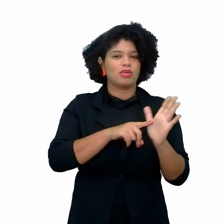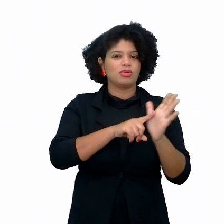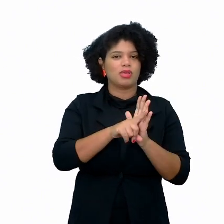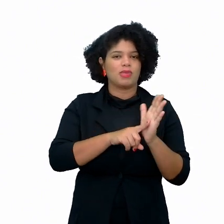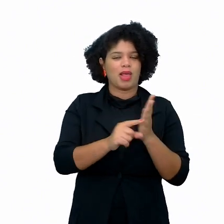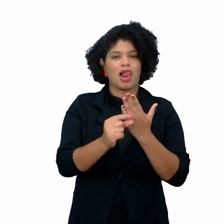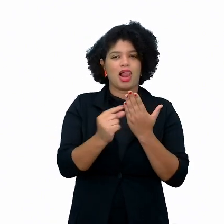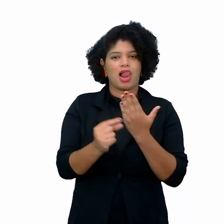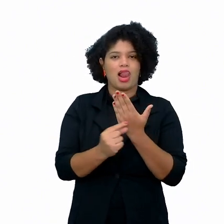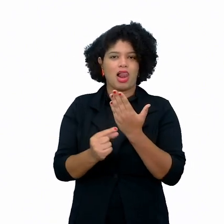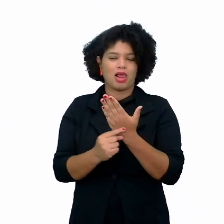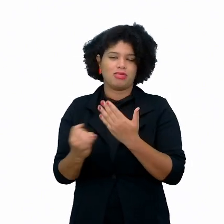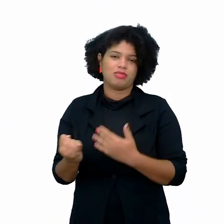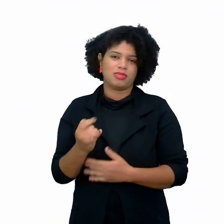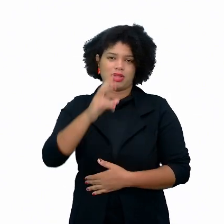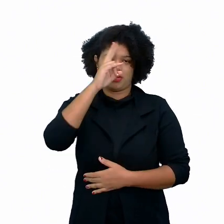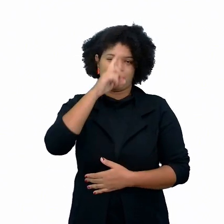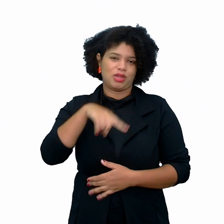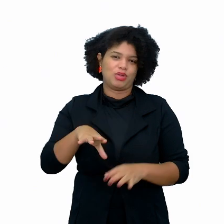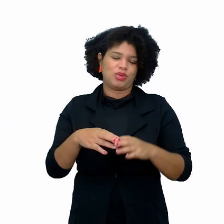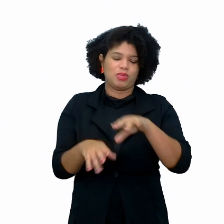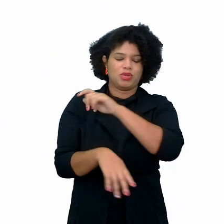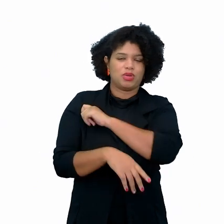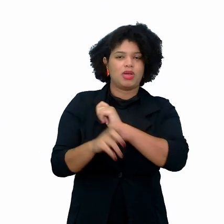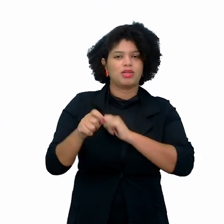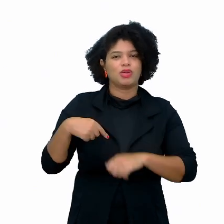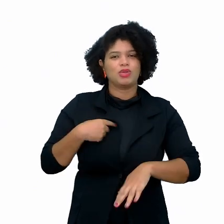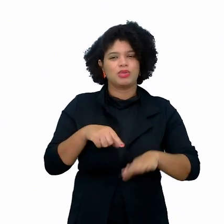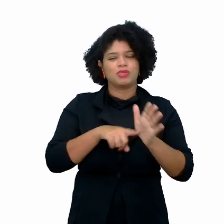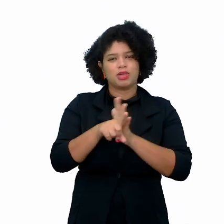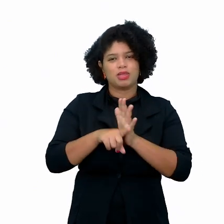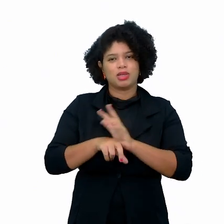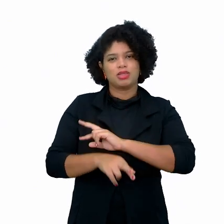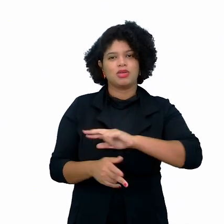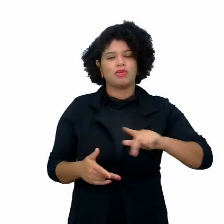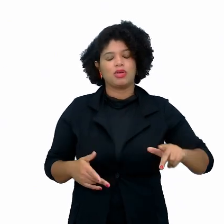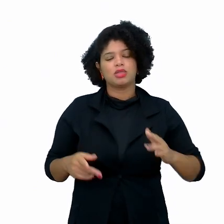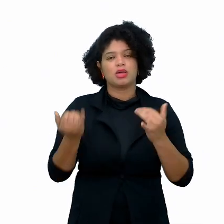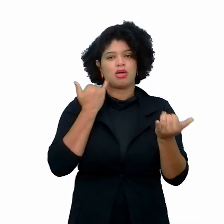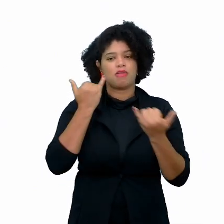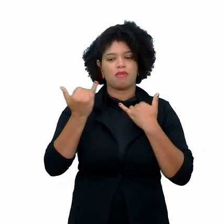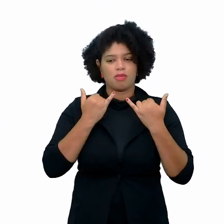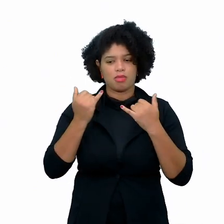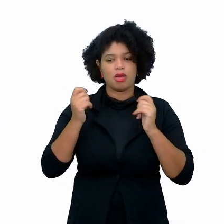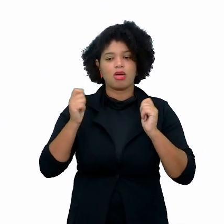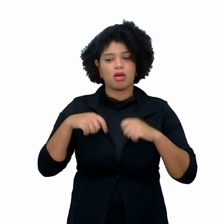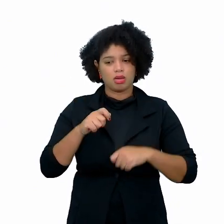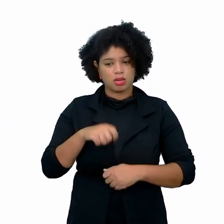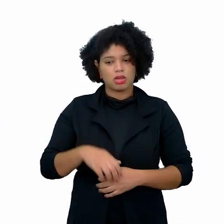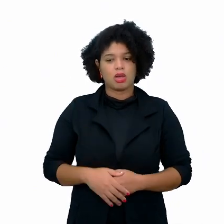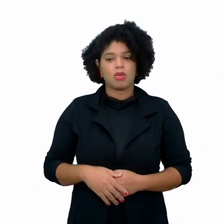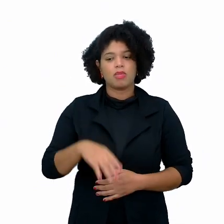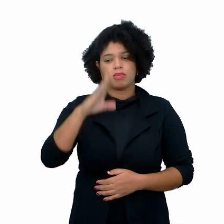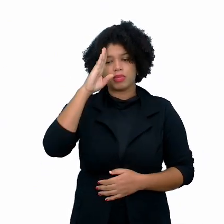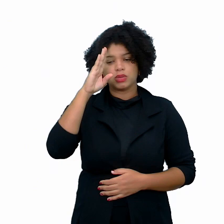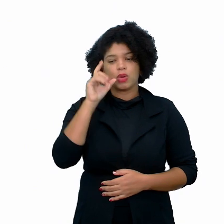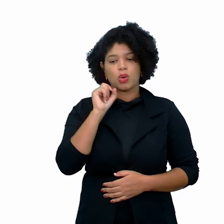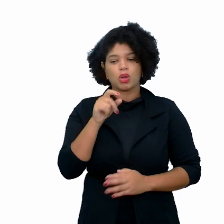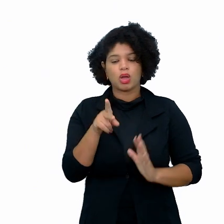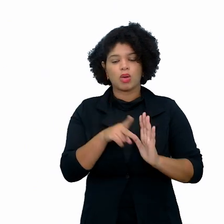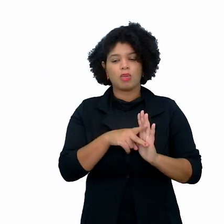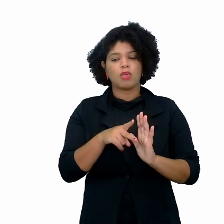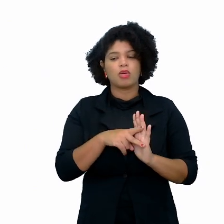gente destacar com as crianças, que a gente pode buscar diversas fontes de informações,